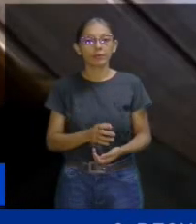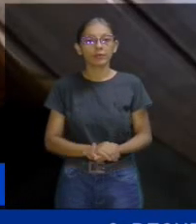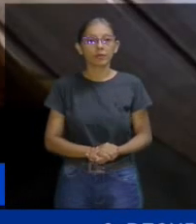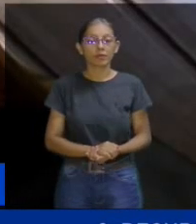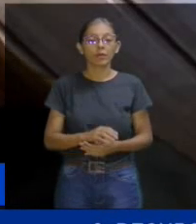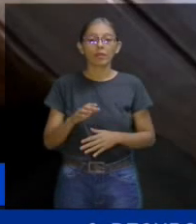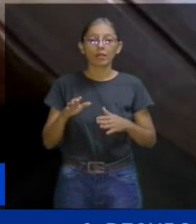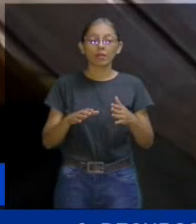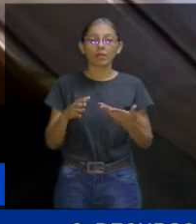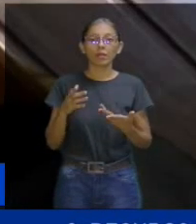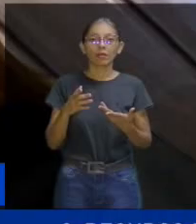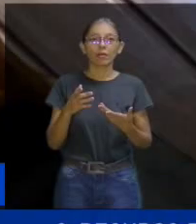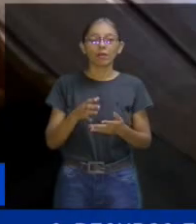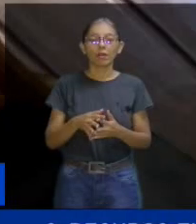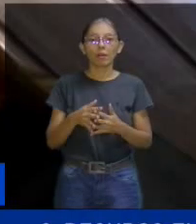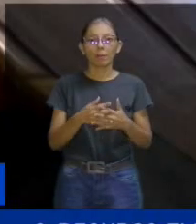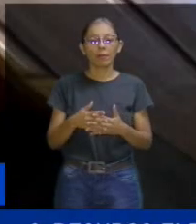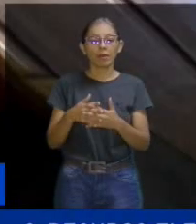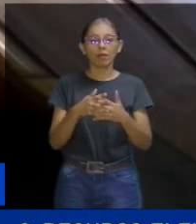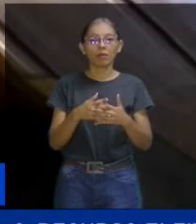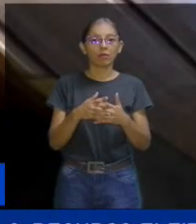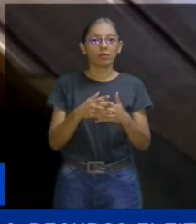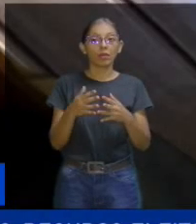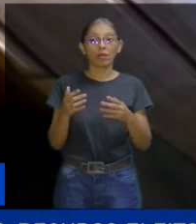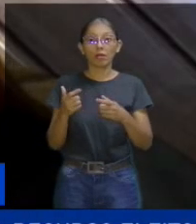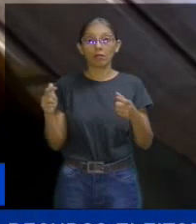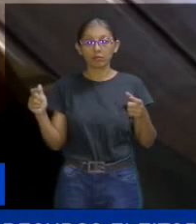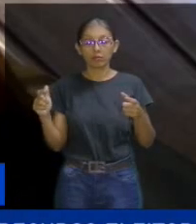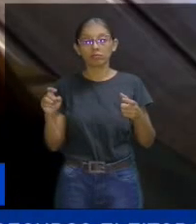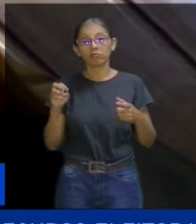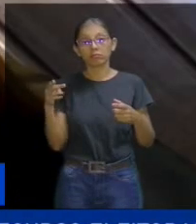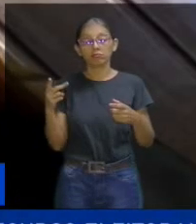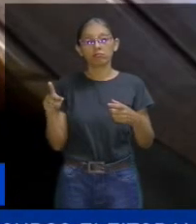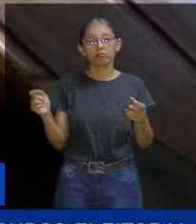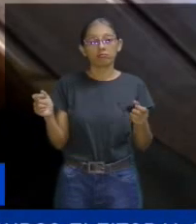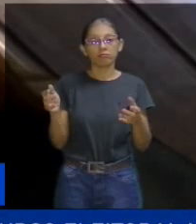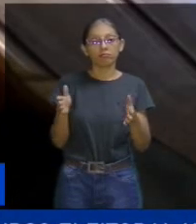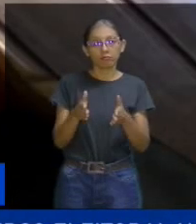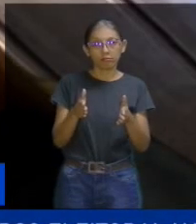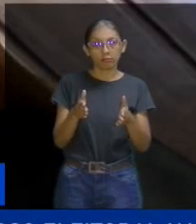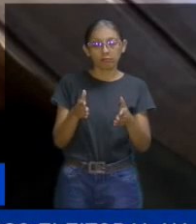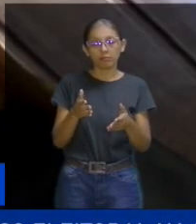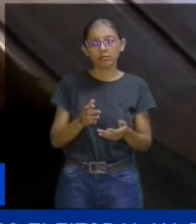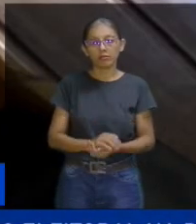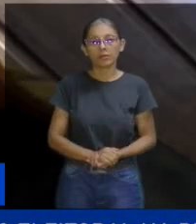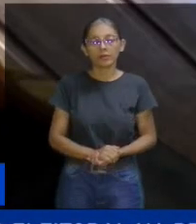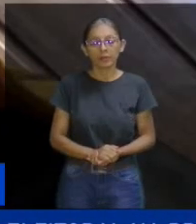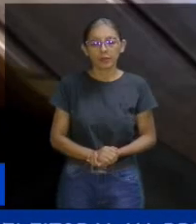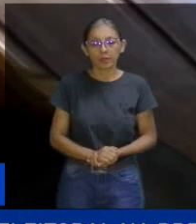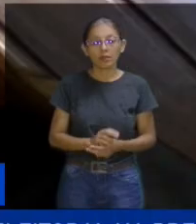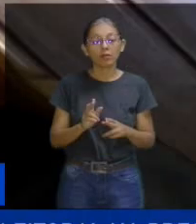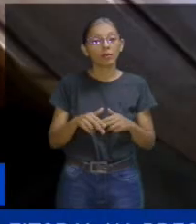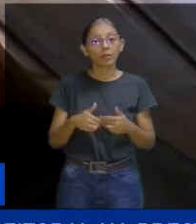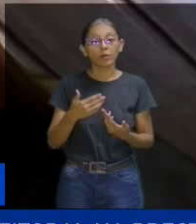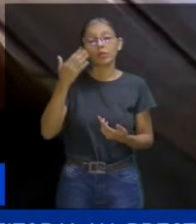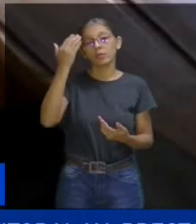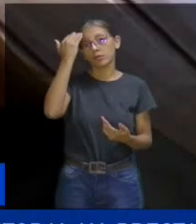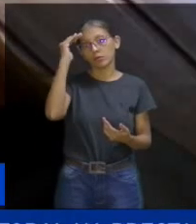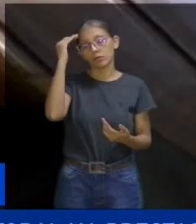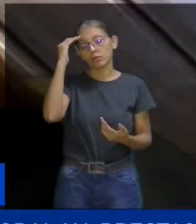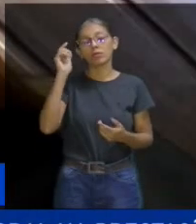pequenas embarcações, ele serve para impulsioná-los. Então, nesse sentido, divirjo do entendimento exposado na